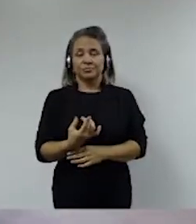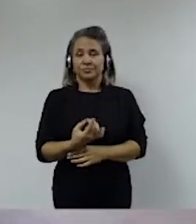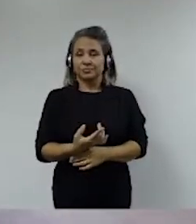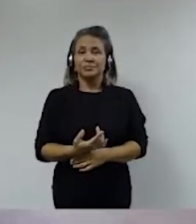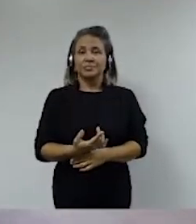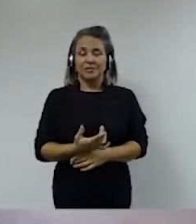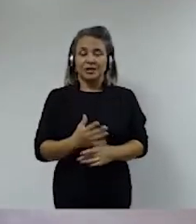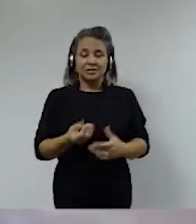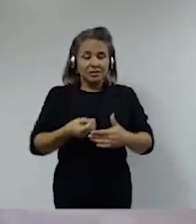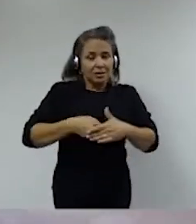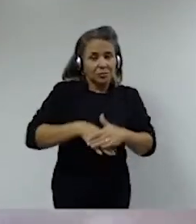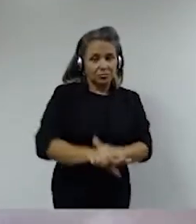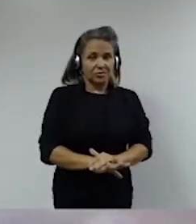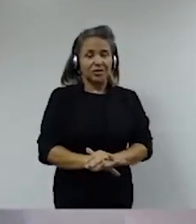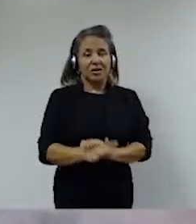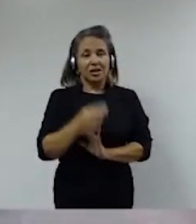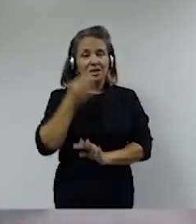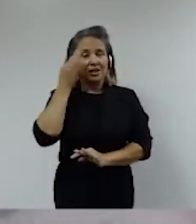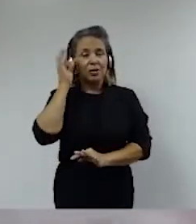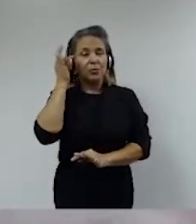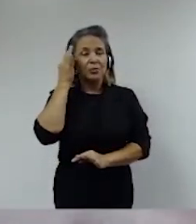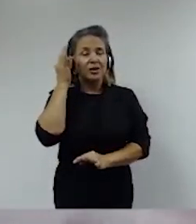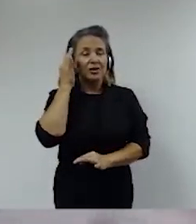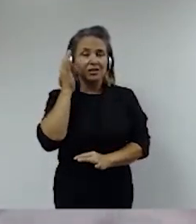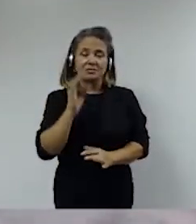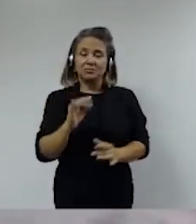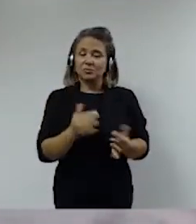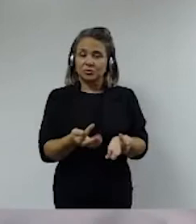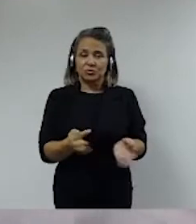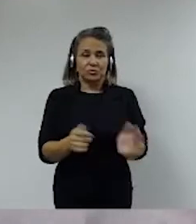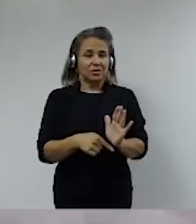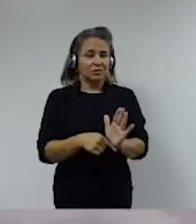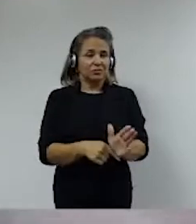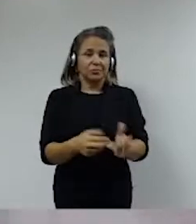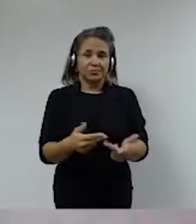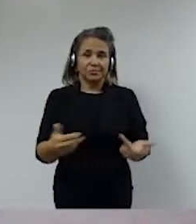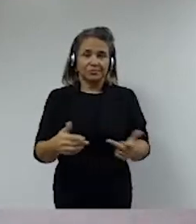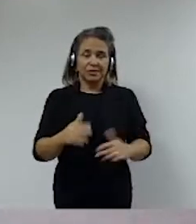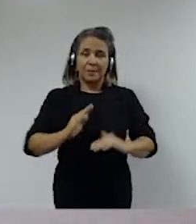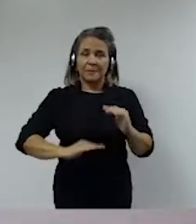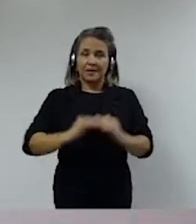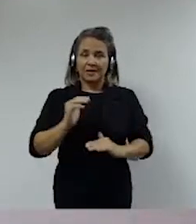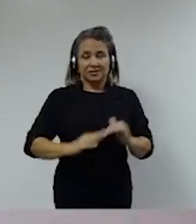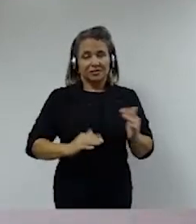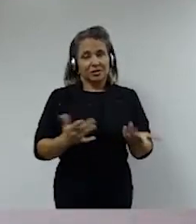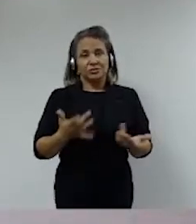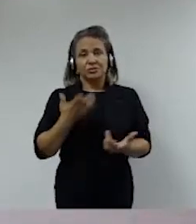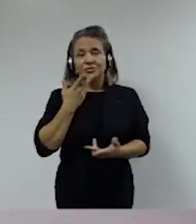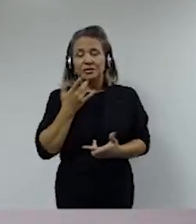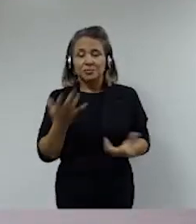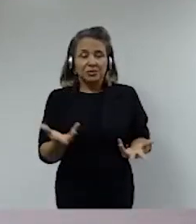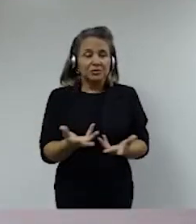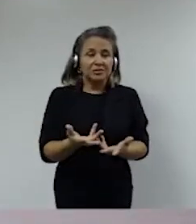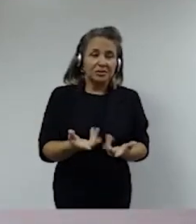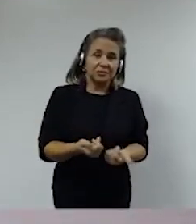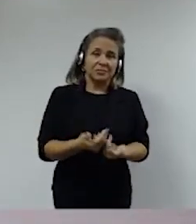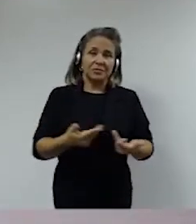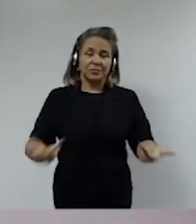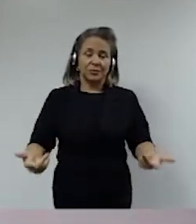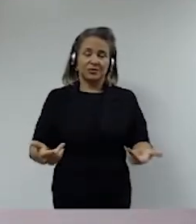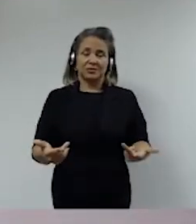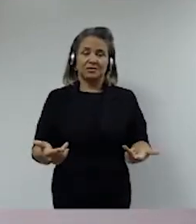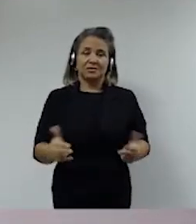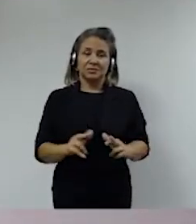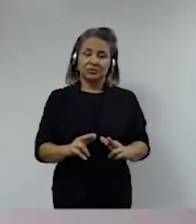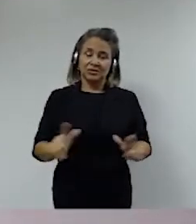de se enclausurar em teorias que não servem, né, a questões práticas. Evidentemente, eu não estou falando para a gente ser um praxista, um procedimentalista,